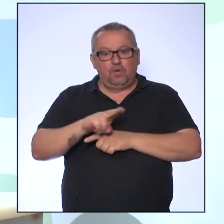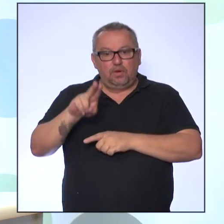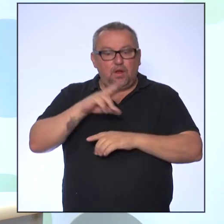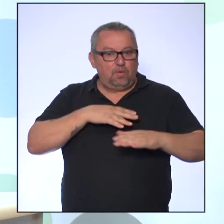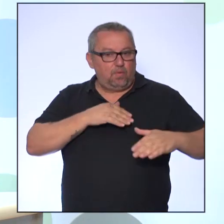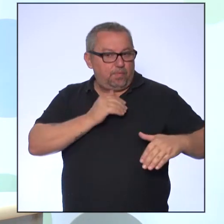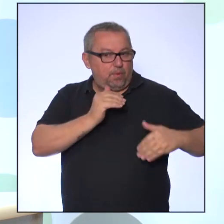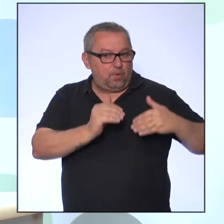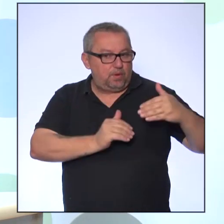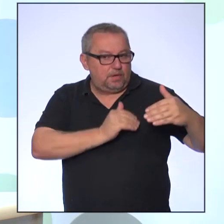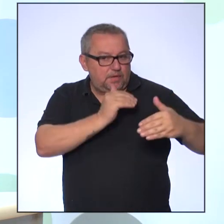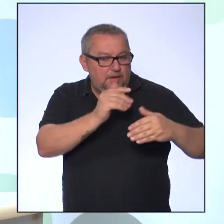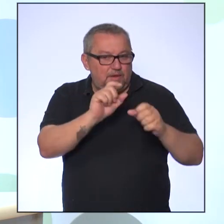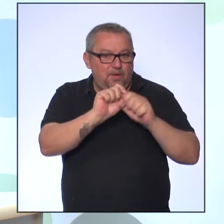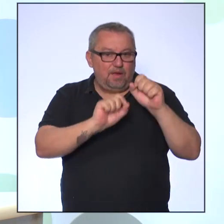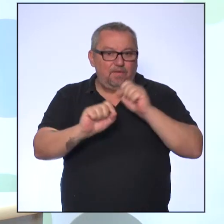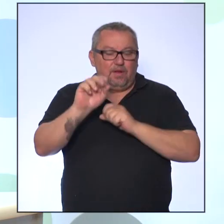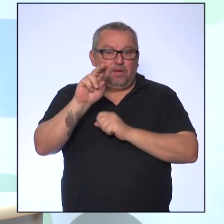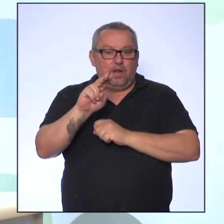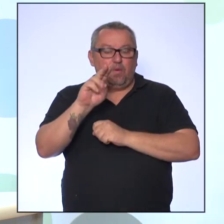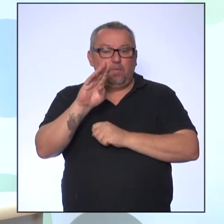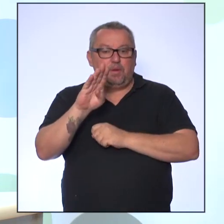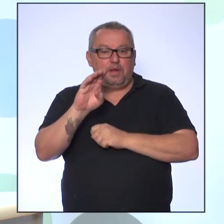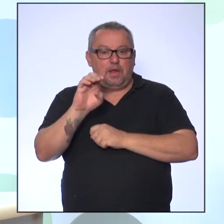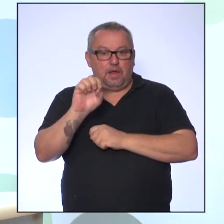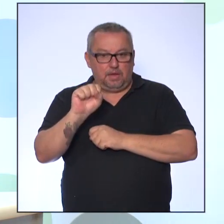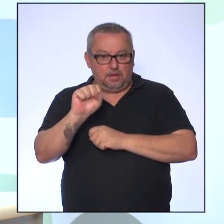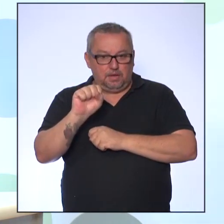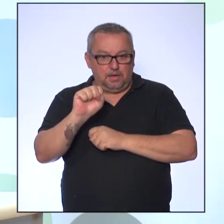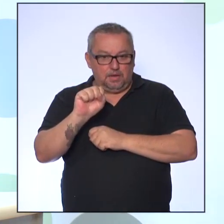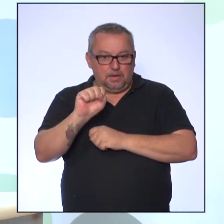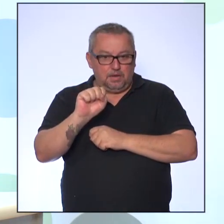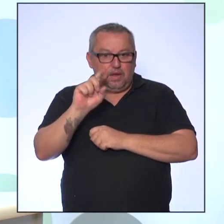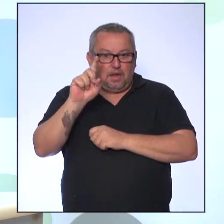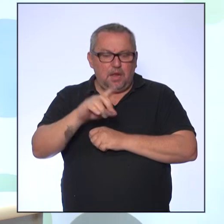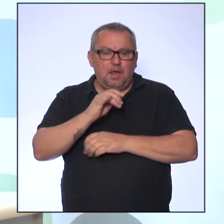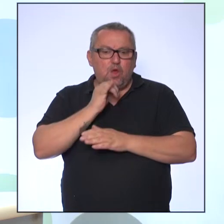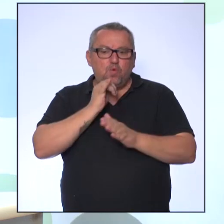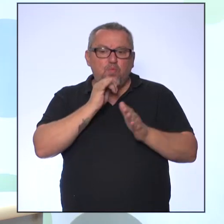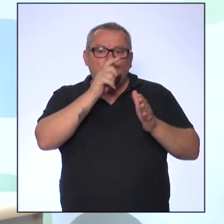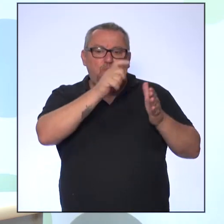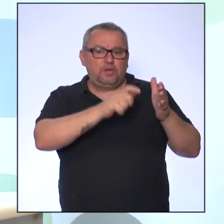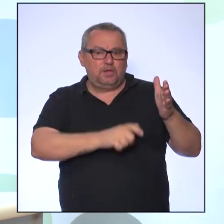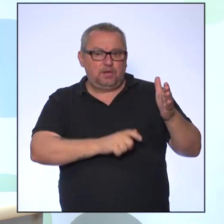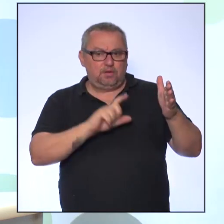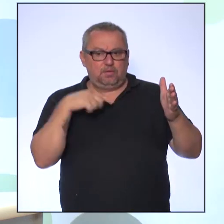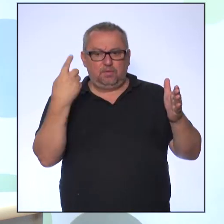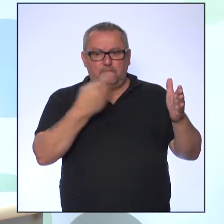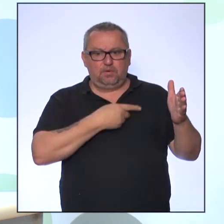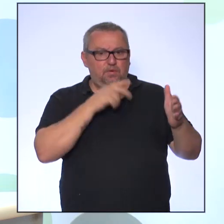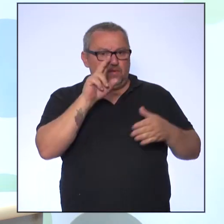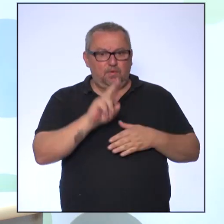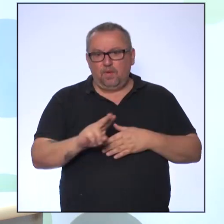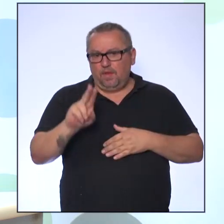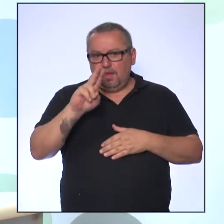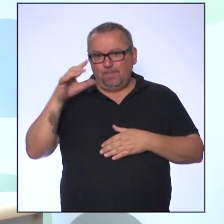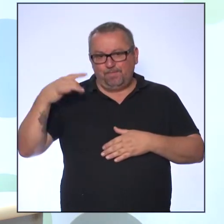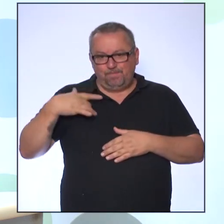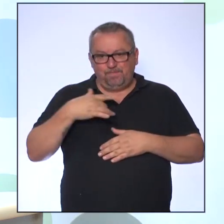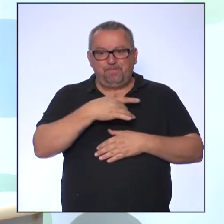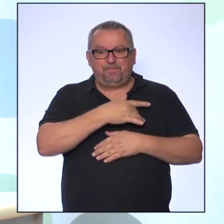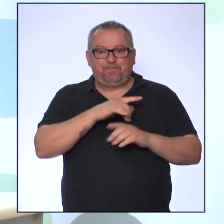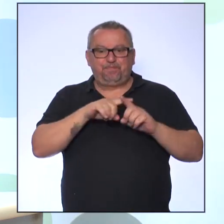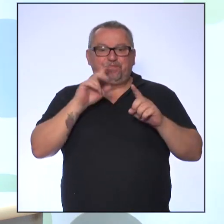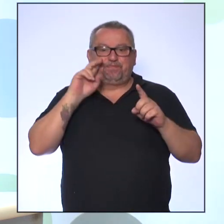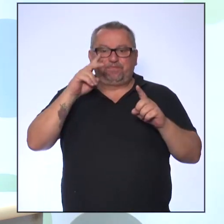processo que é feito dentro da UBS, né? Então, esse fluxograma é um modelo que nós utilizamos aqui de saúde, mas nós